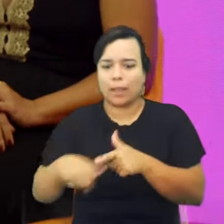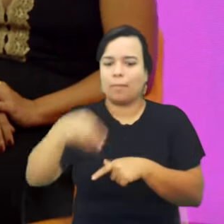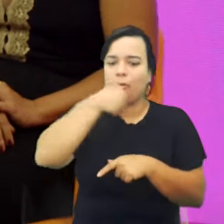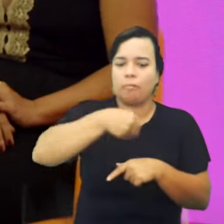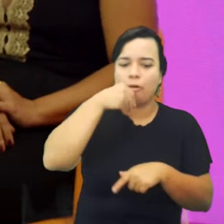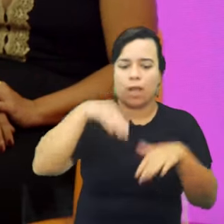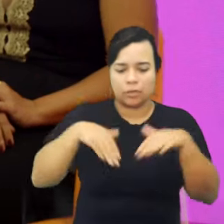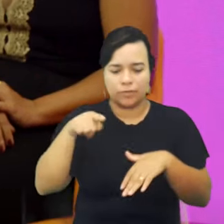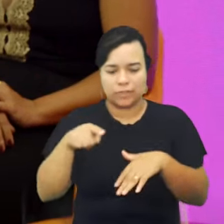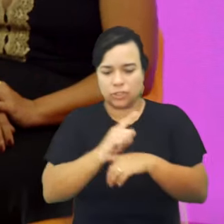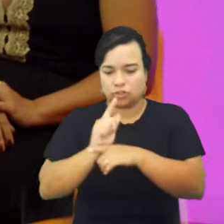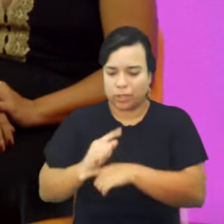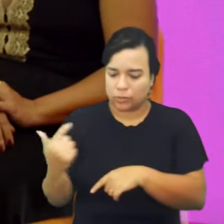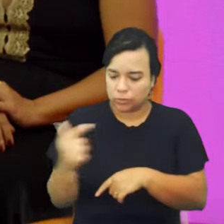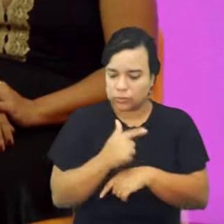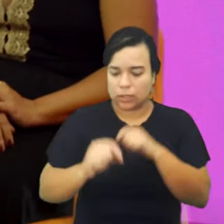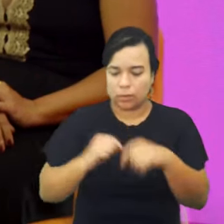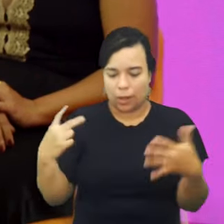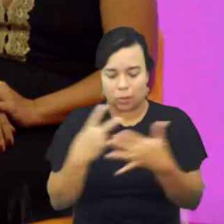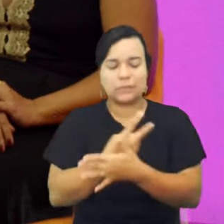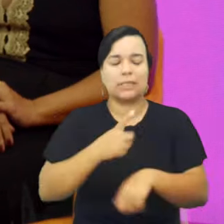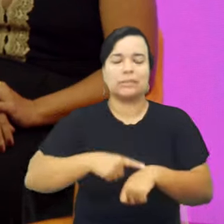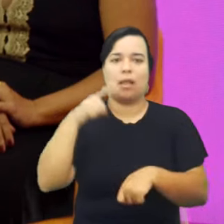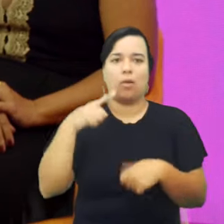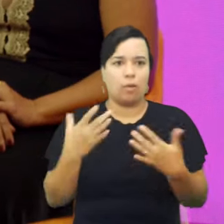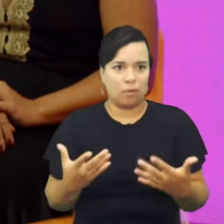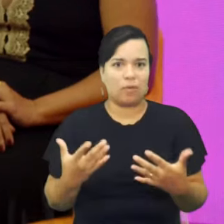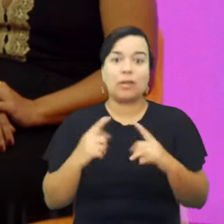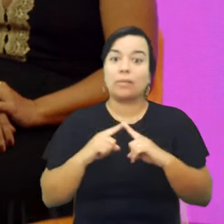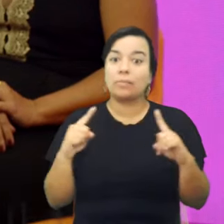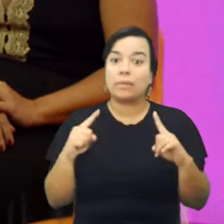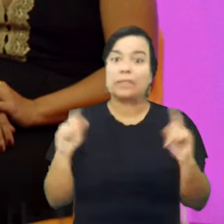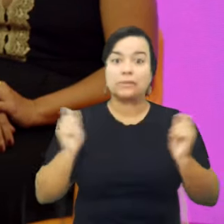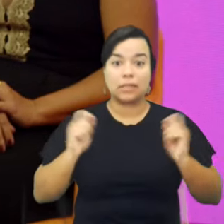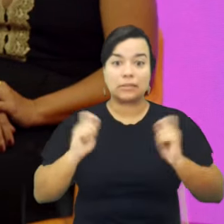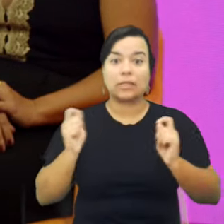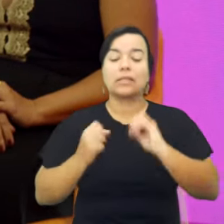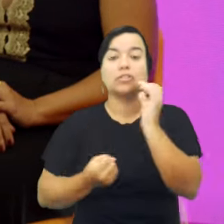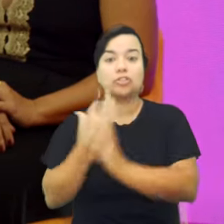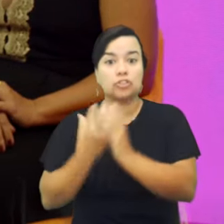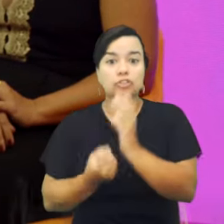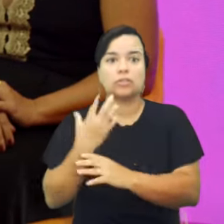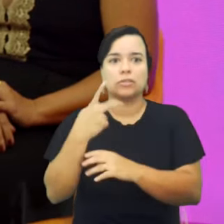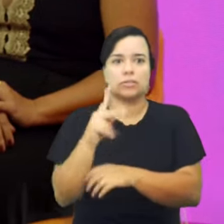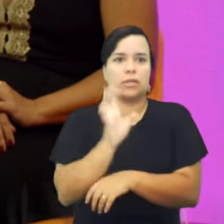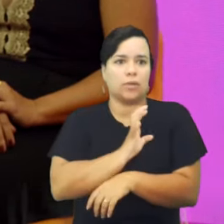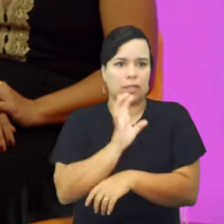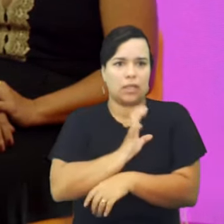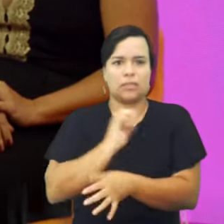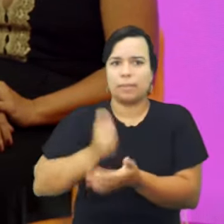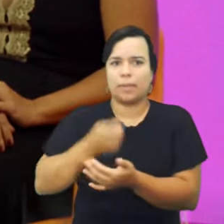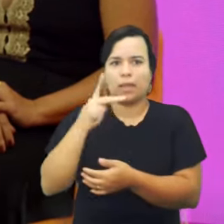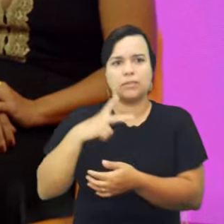tem gerência quando elas acontecem de imediato, mas você tem condição de gerar a sua própria riqueza e de ter o plano de saúde que você quiser ter. Sim,